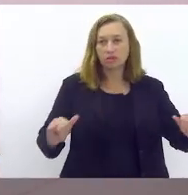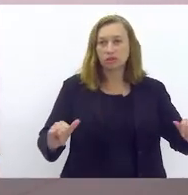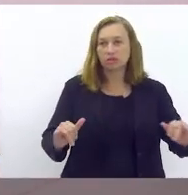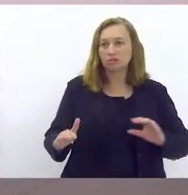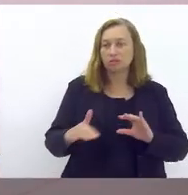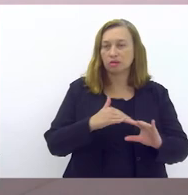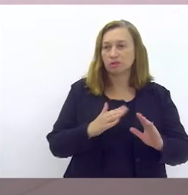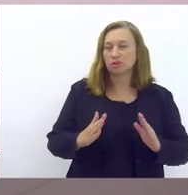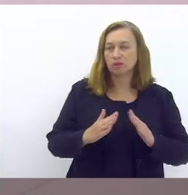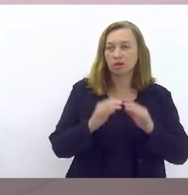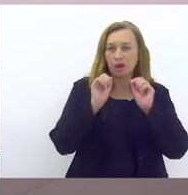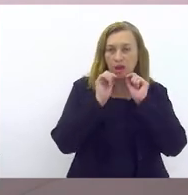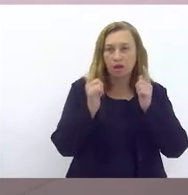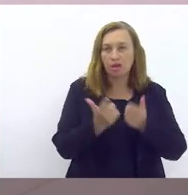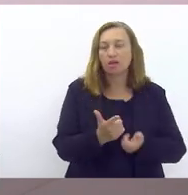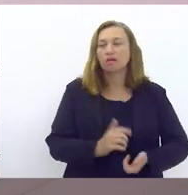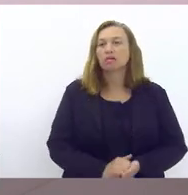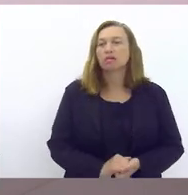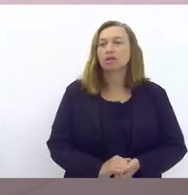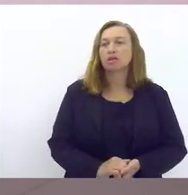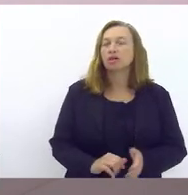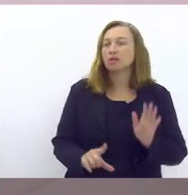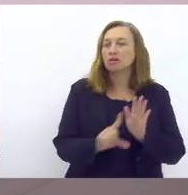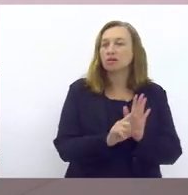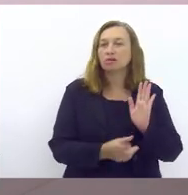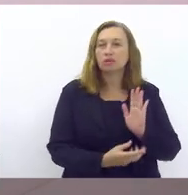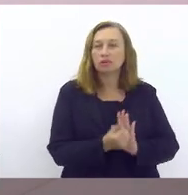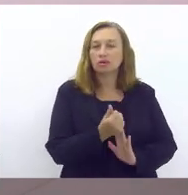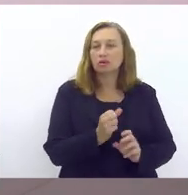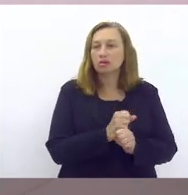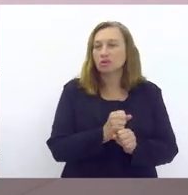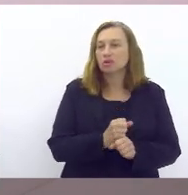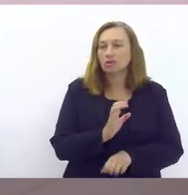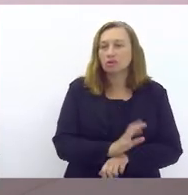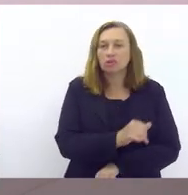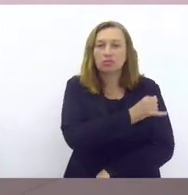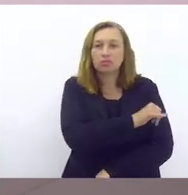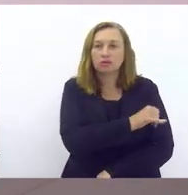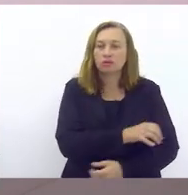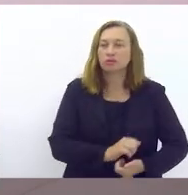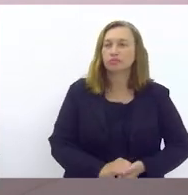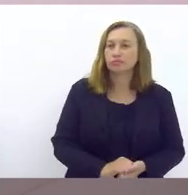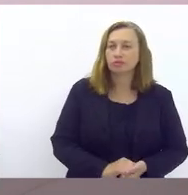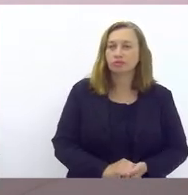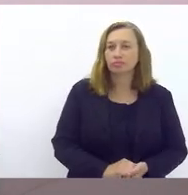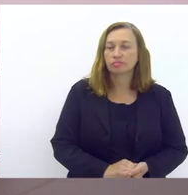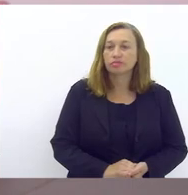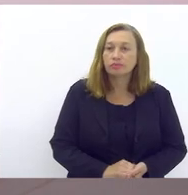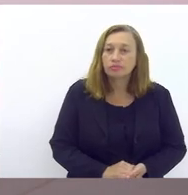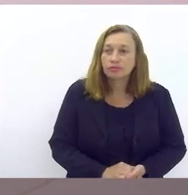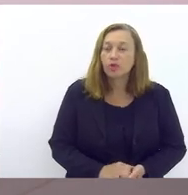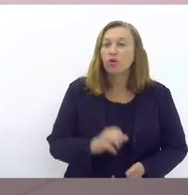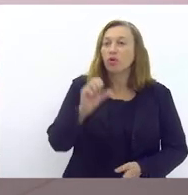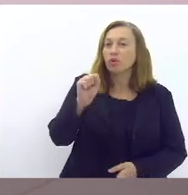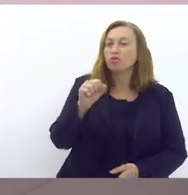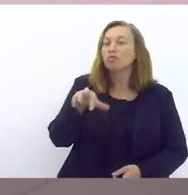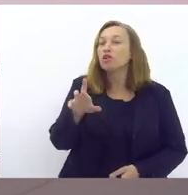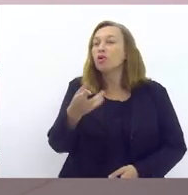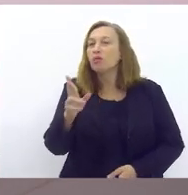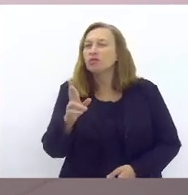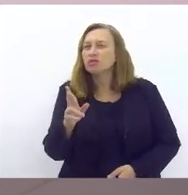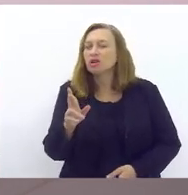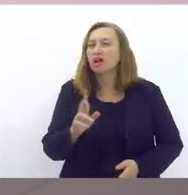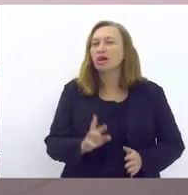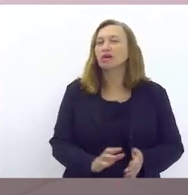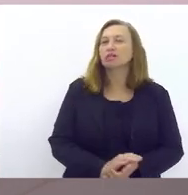esta casa, a Alerj, a LOA, né, a Lei Orçamentária Anual do Estado do Rio de Janeiro, que prevê um déficit de R$8 bilhões, mas